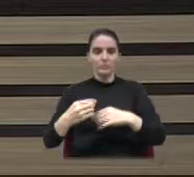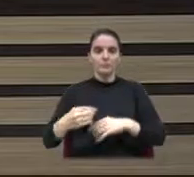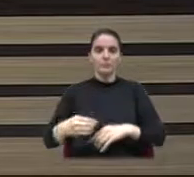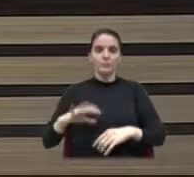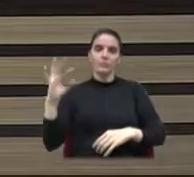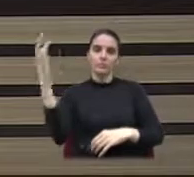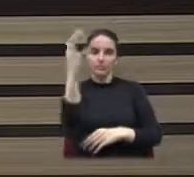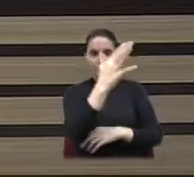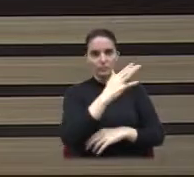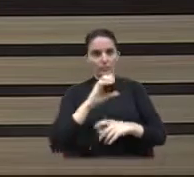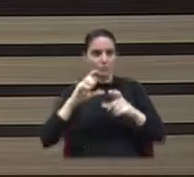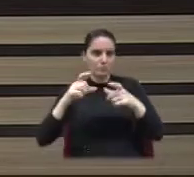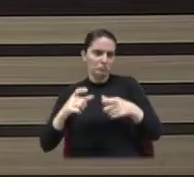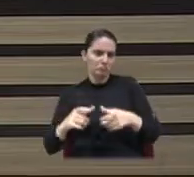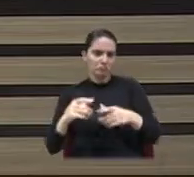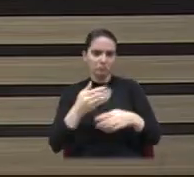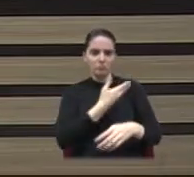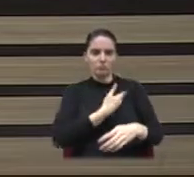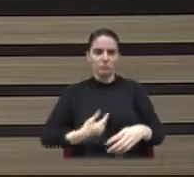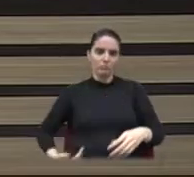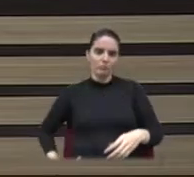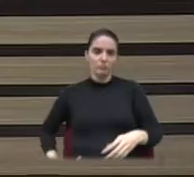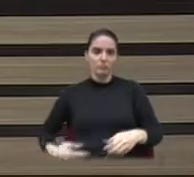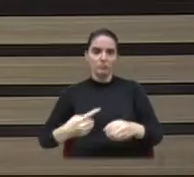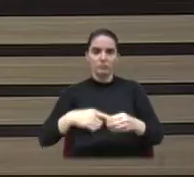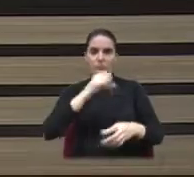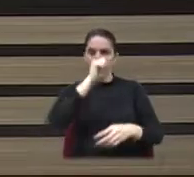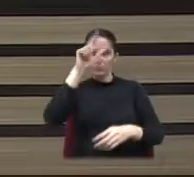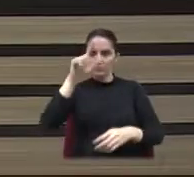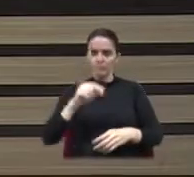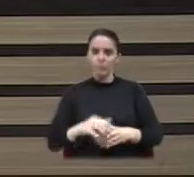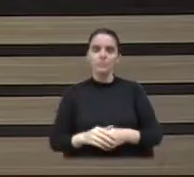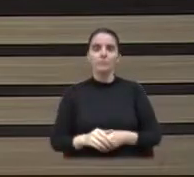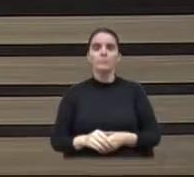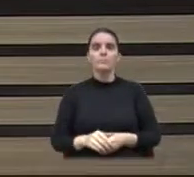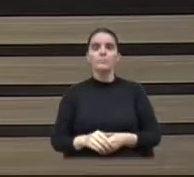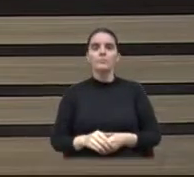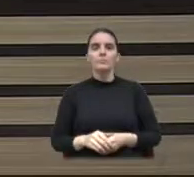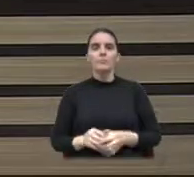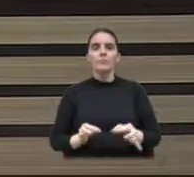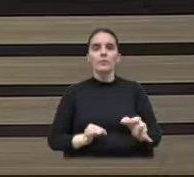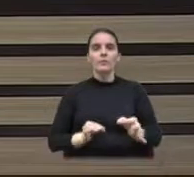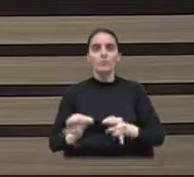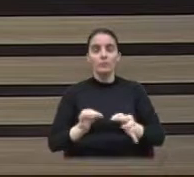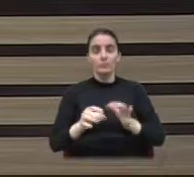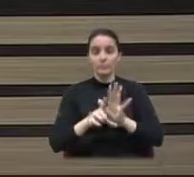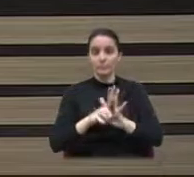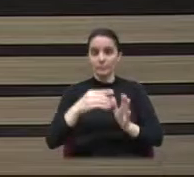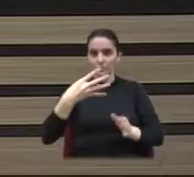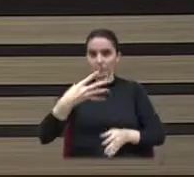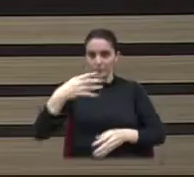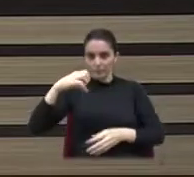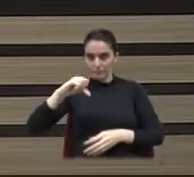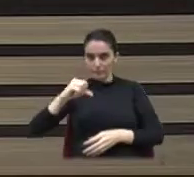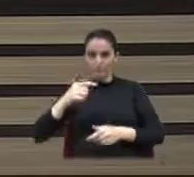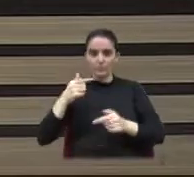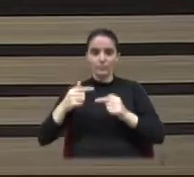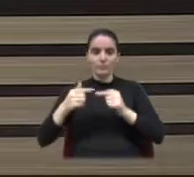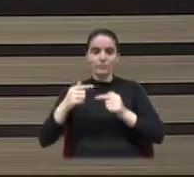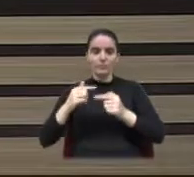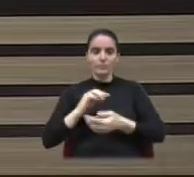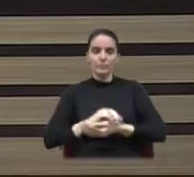público de nossa cidade. O projeto não contém emendas e o parecer é favorável. Projeto de lei 49 está em